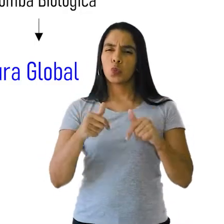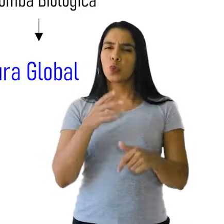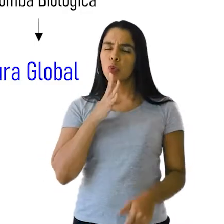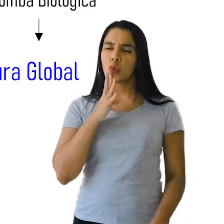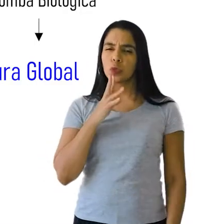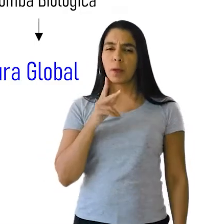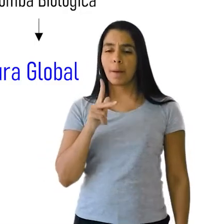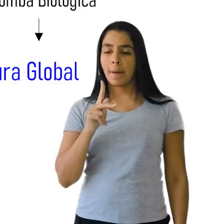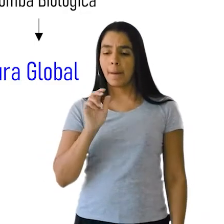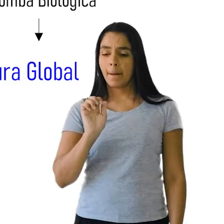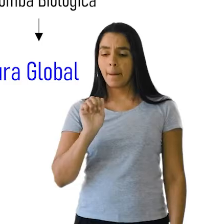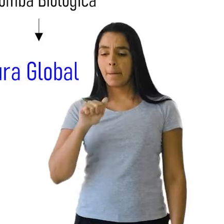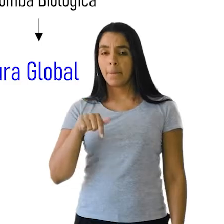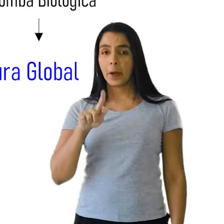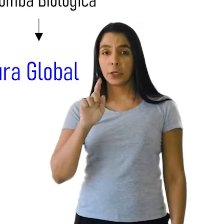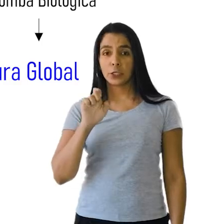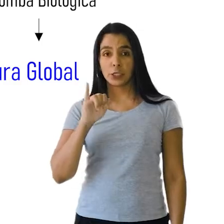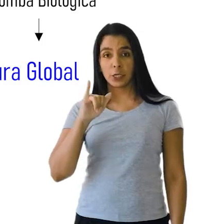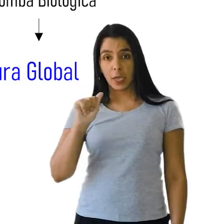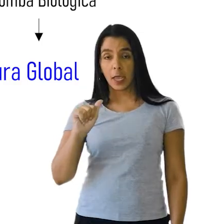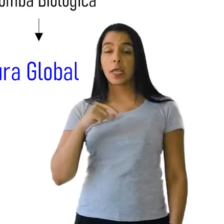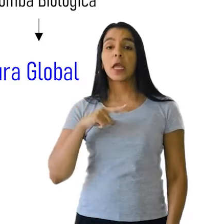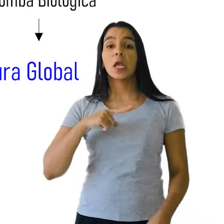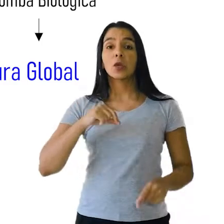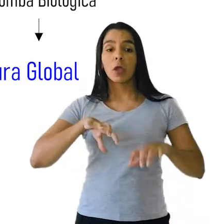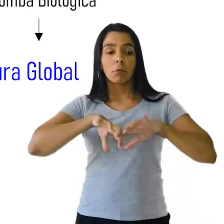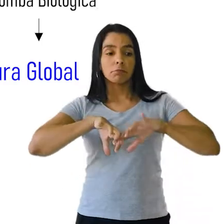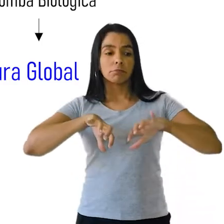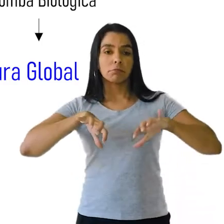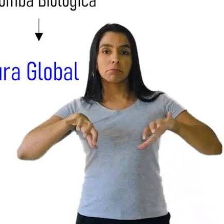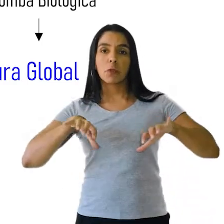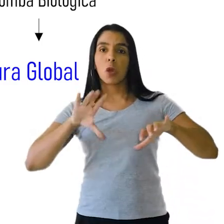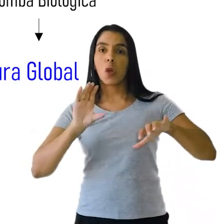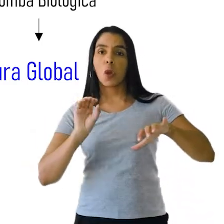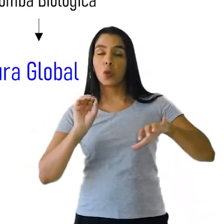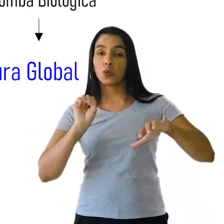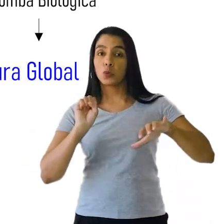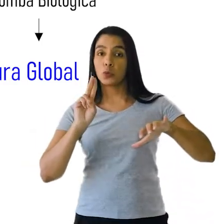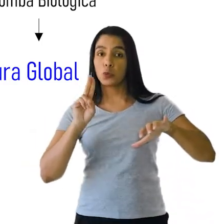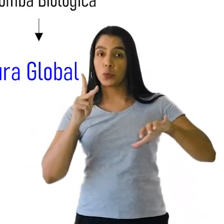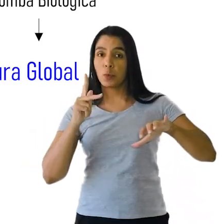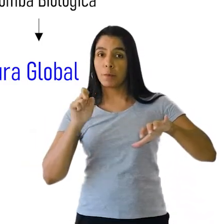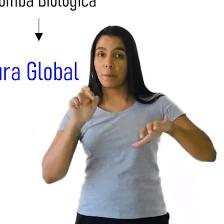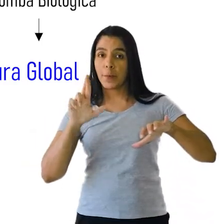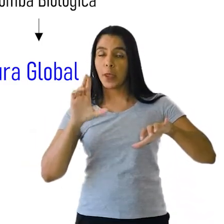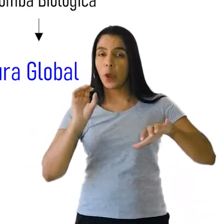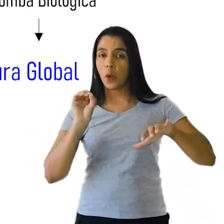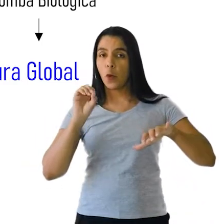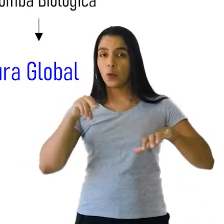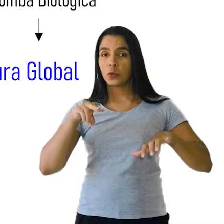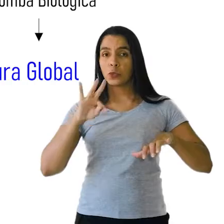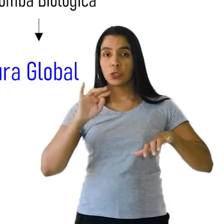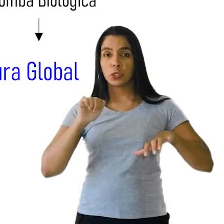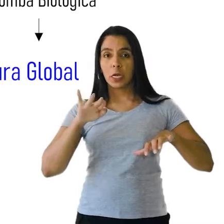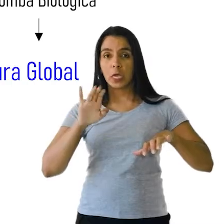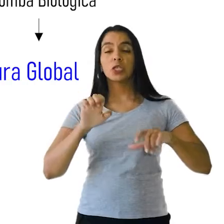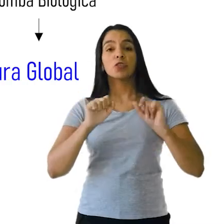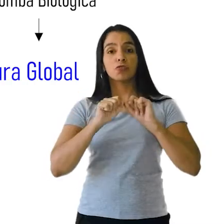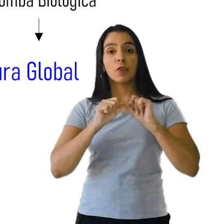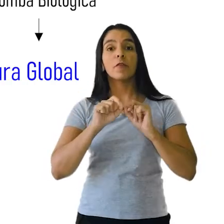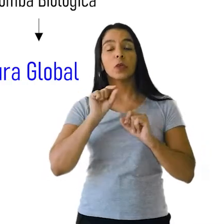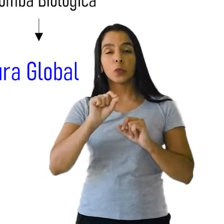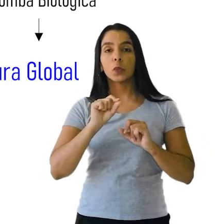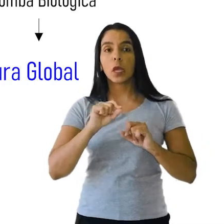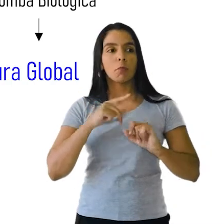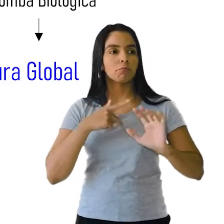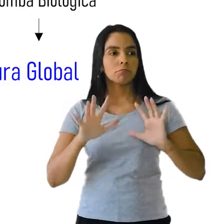continente que acho que todos conhecem, chamado Pangeia, e a fragmentação desse supercontinente, ele teria